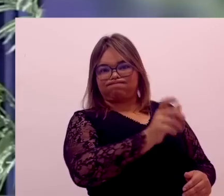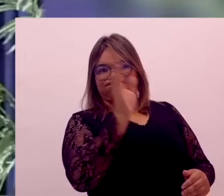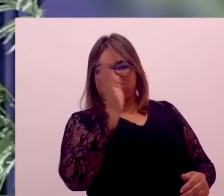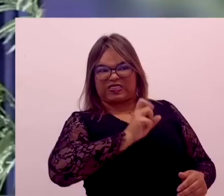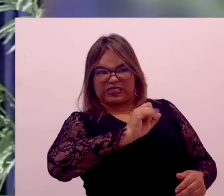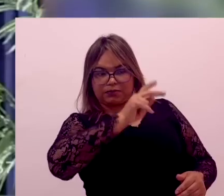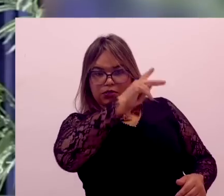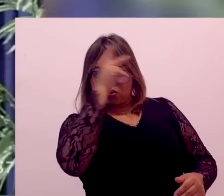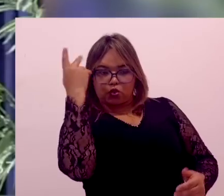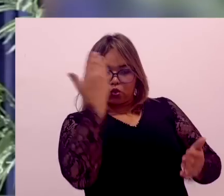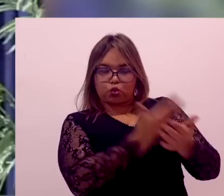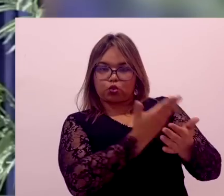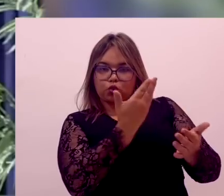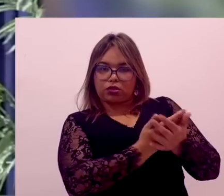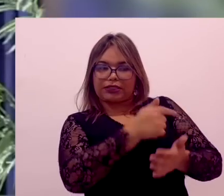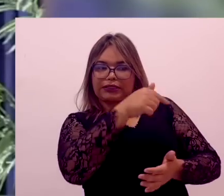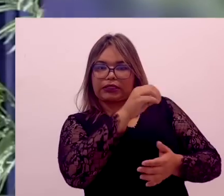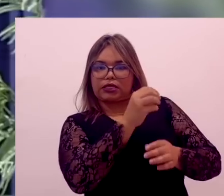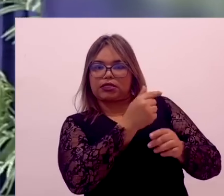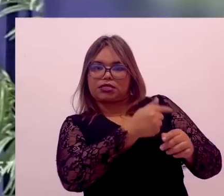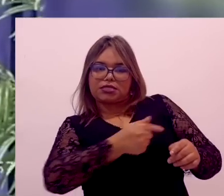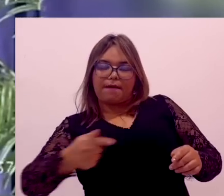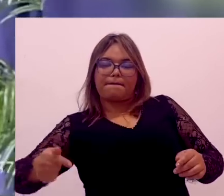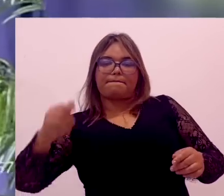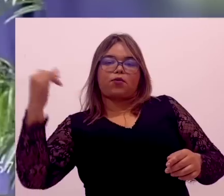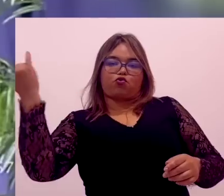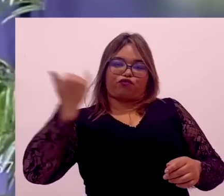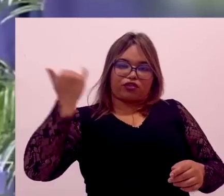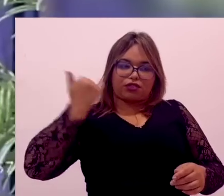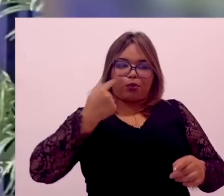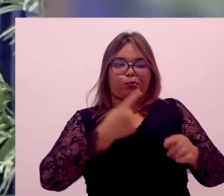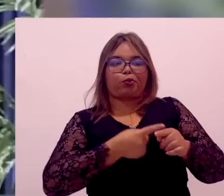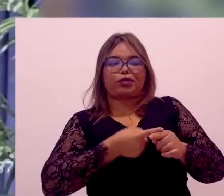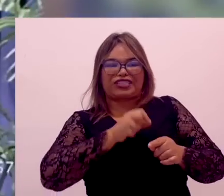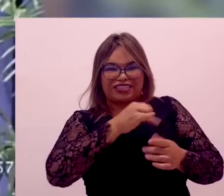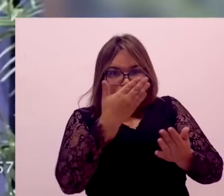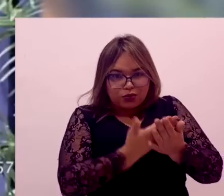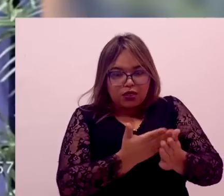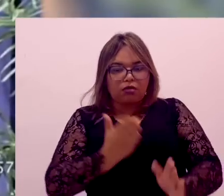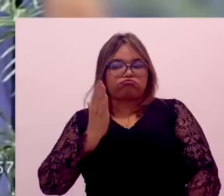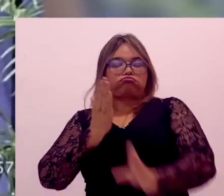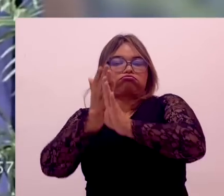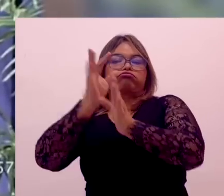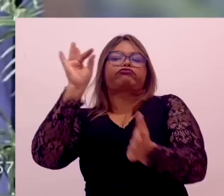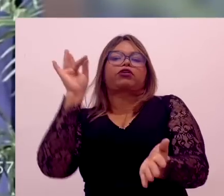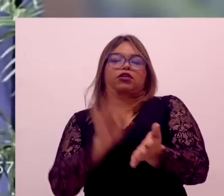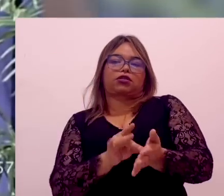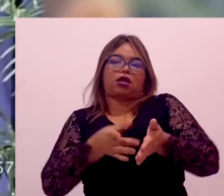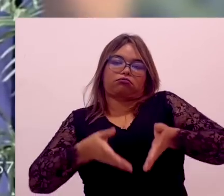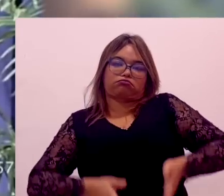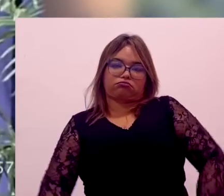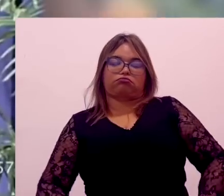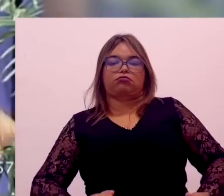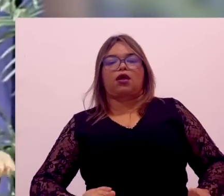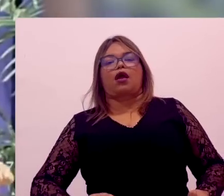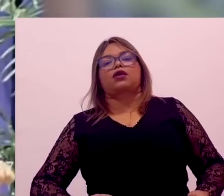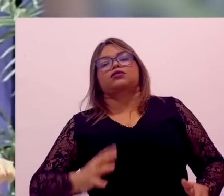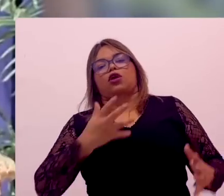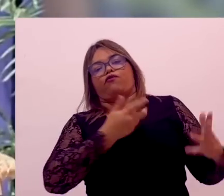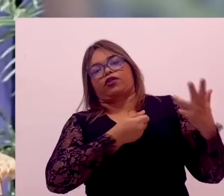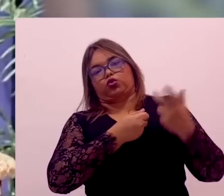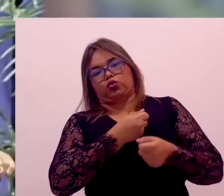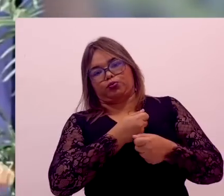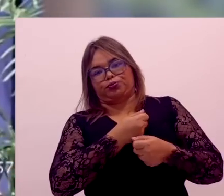verdadeiro Messias. Por isso, nenhum desses se qualifica para Messias, porque nenhum desses foi predito na